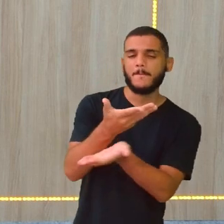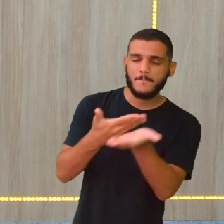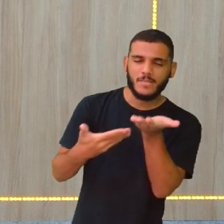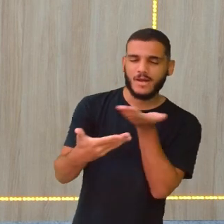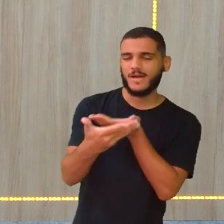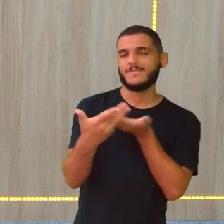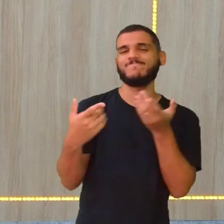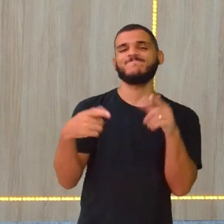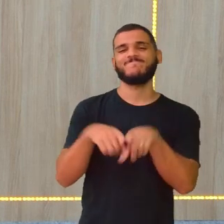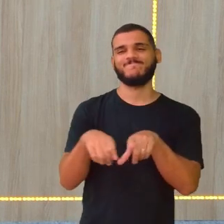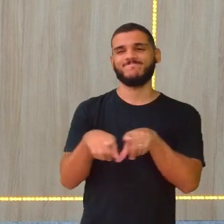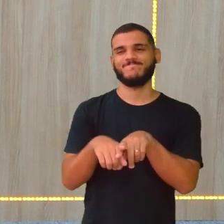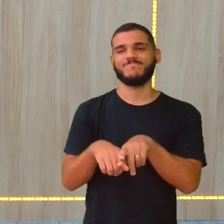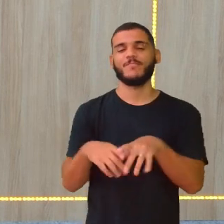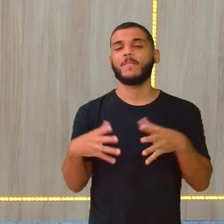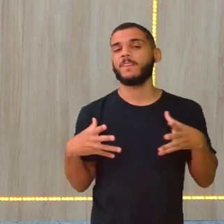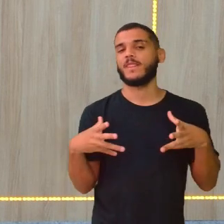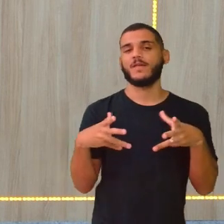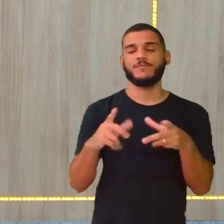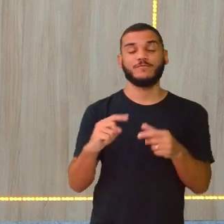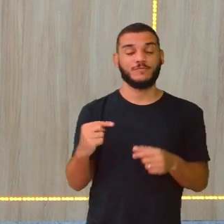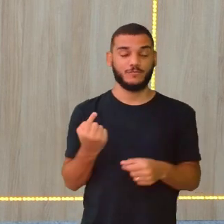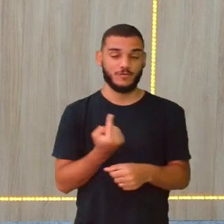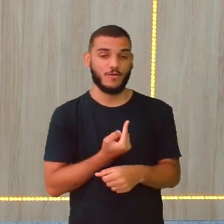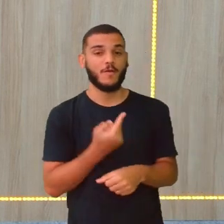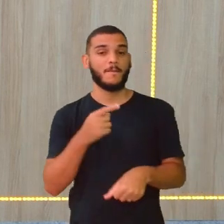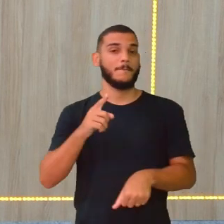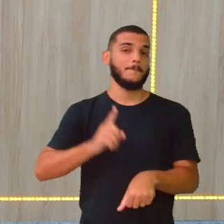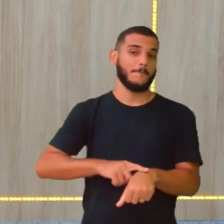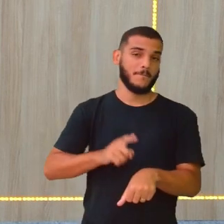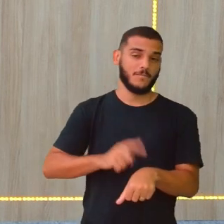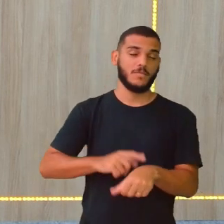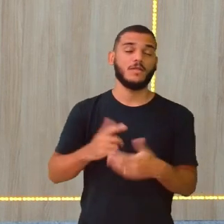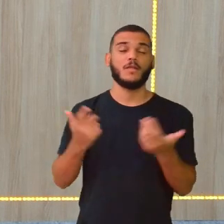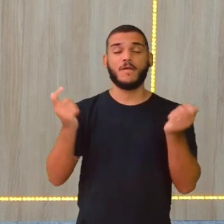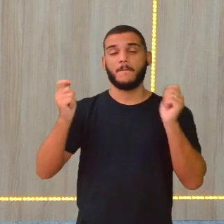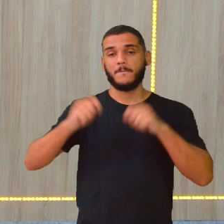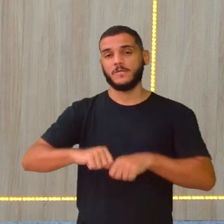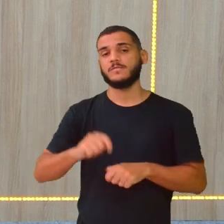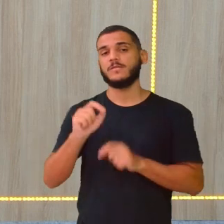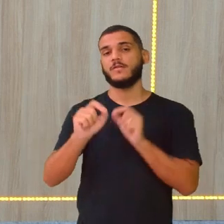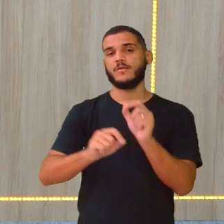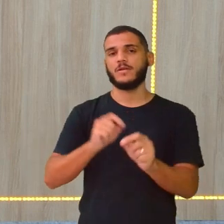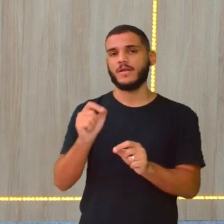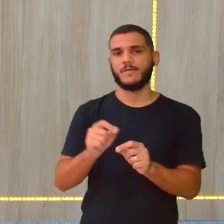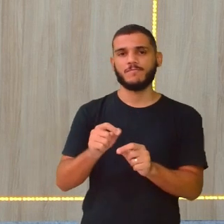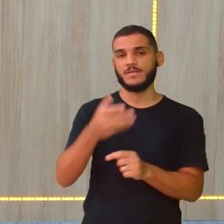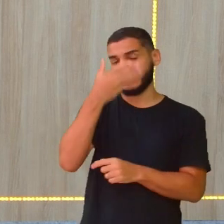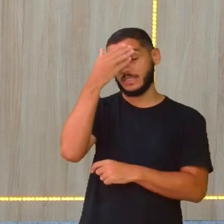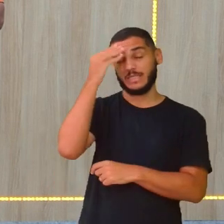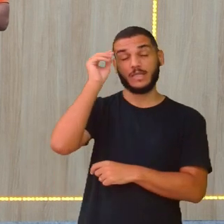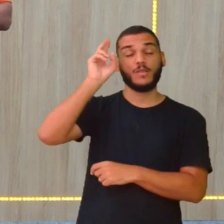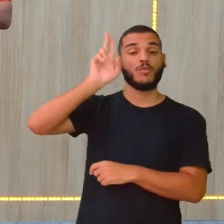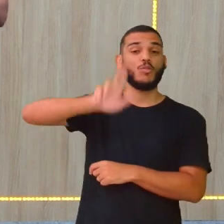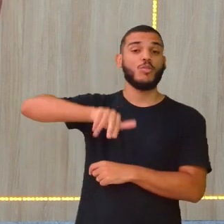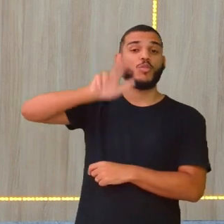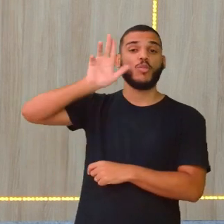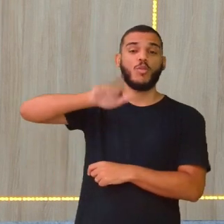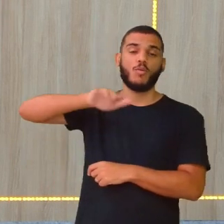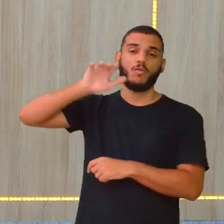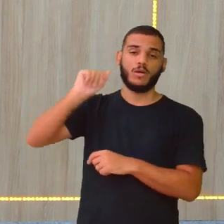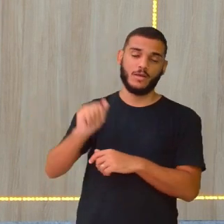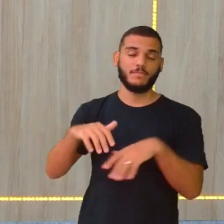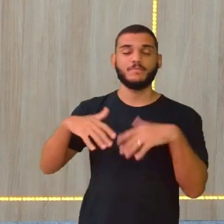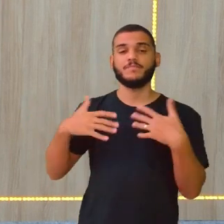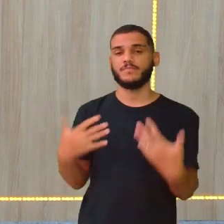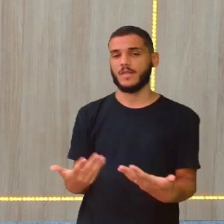vivenciada, não é, por todos nós, momentos que podem ser inesquecíveis. Então,